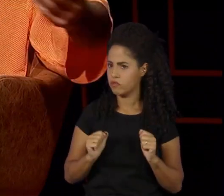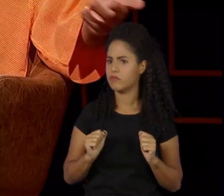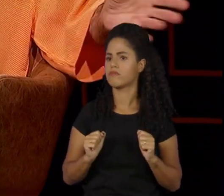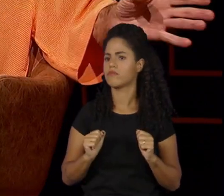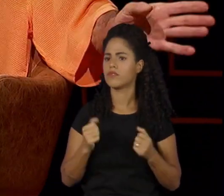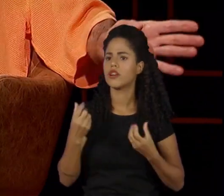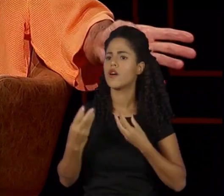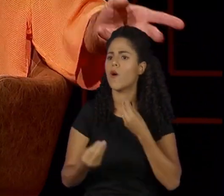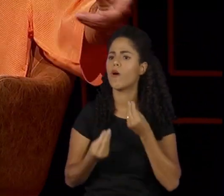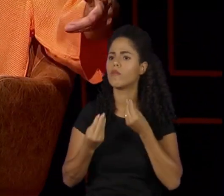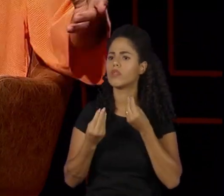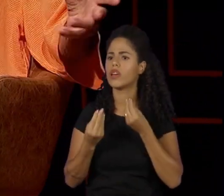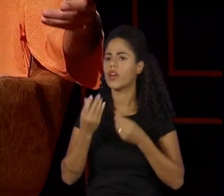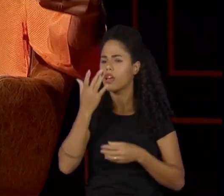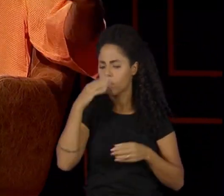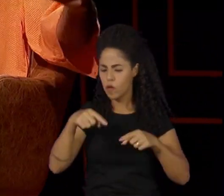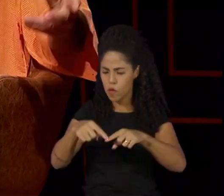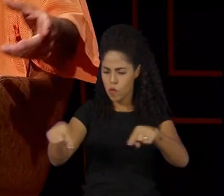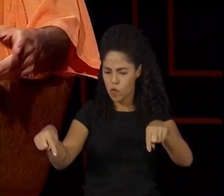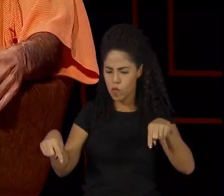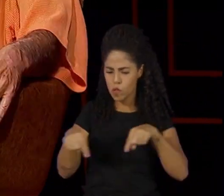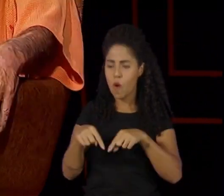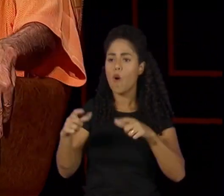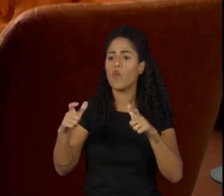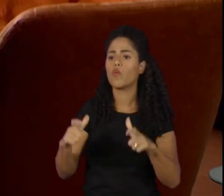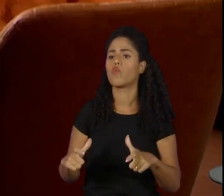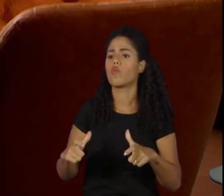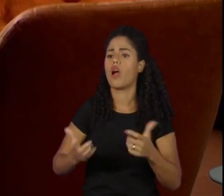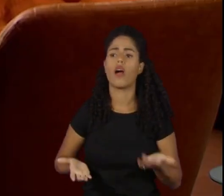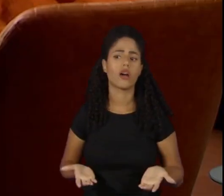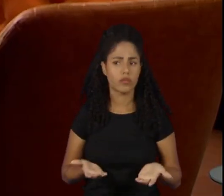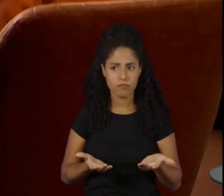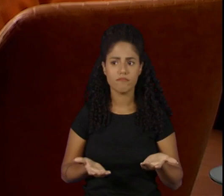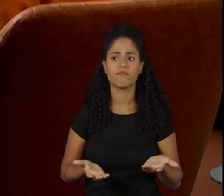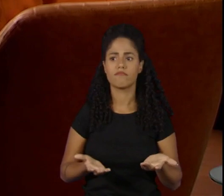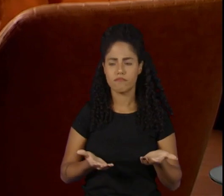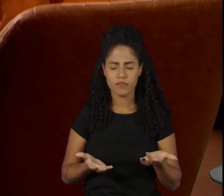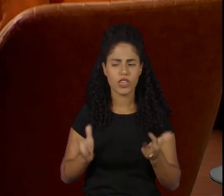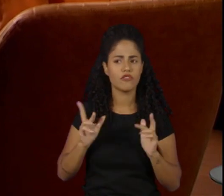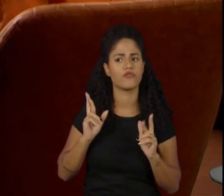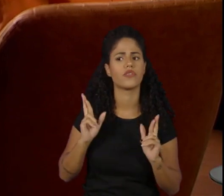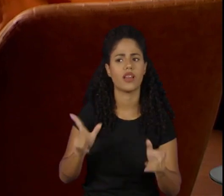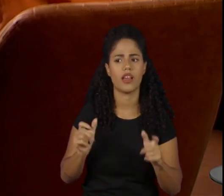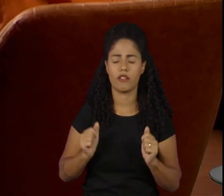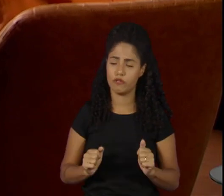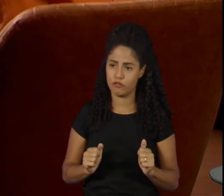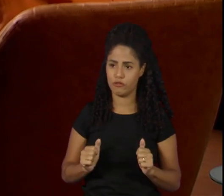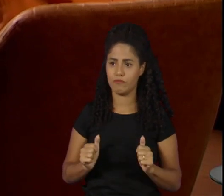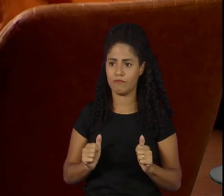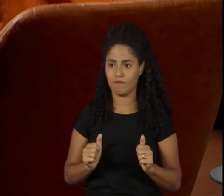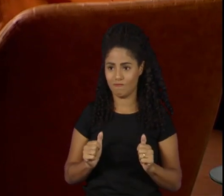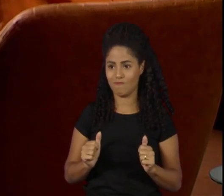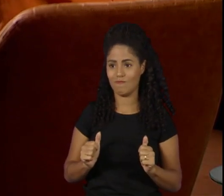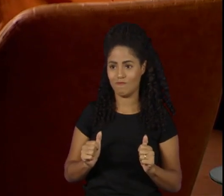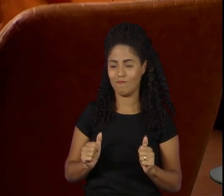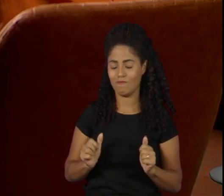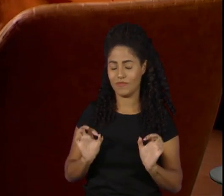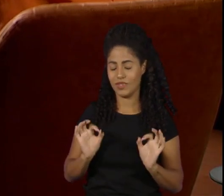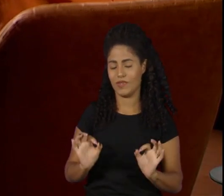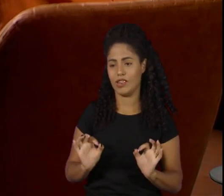o que te cerca, né? O espaço e tal. Então, eu não tenho a